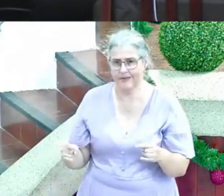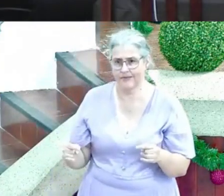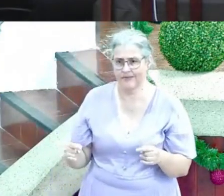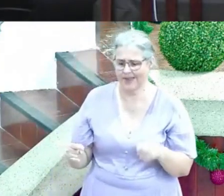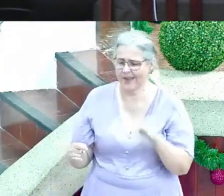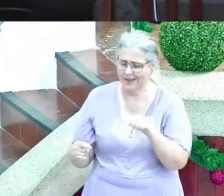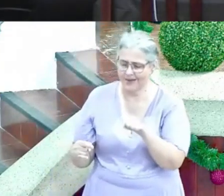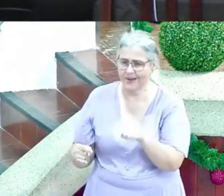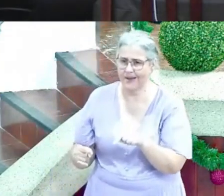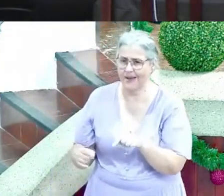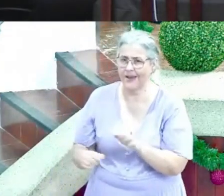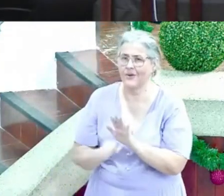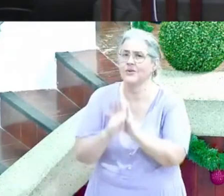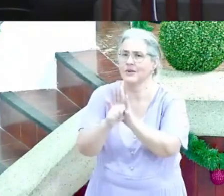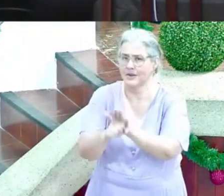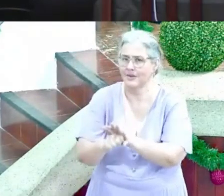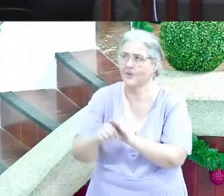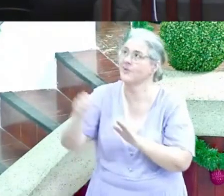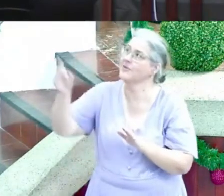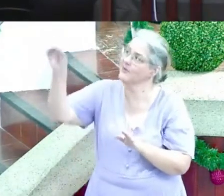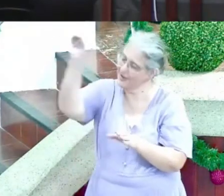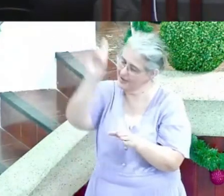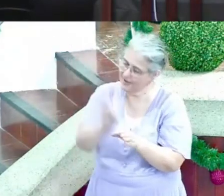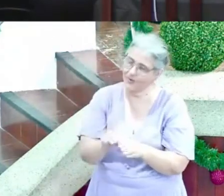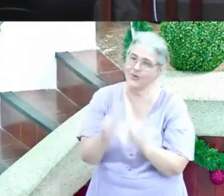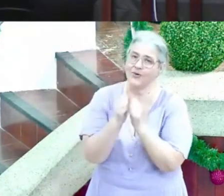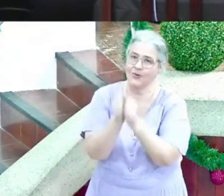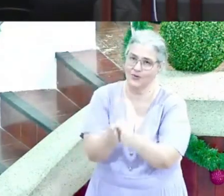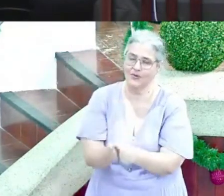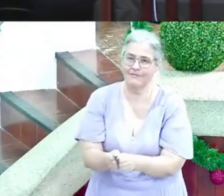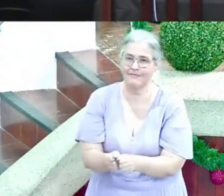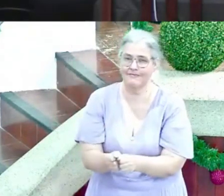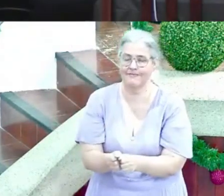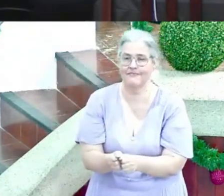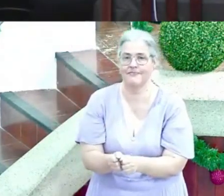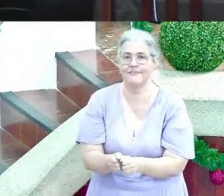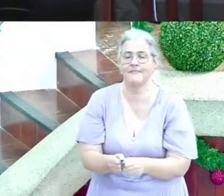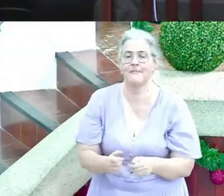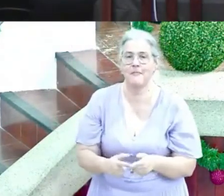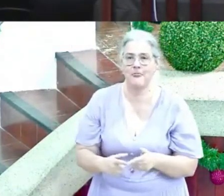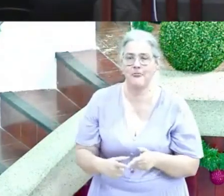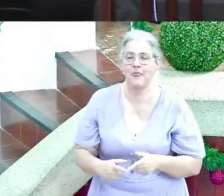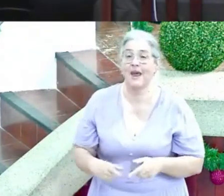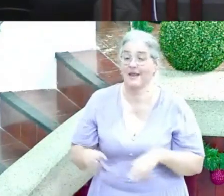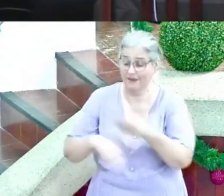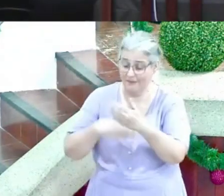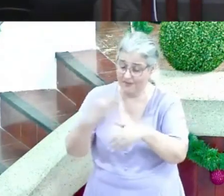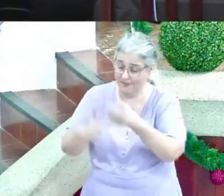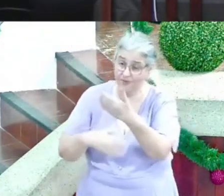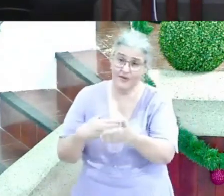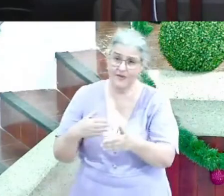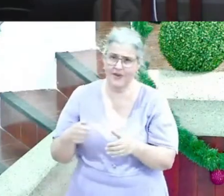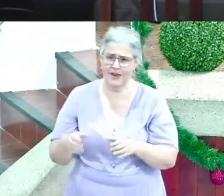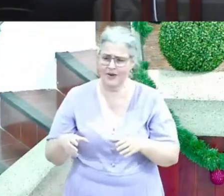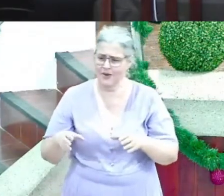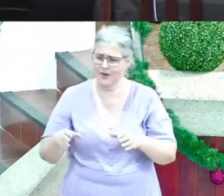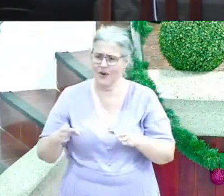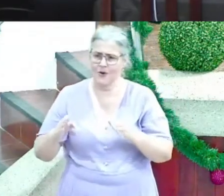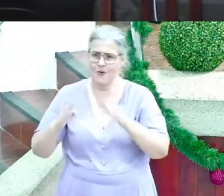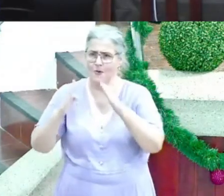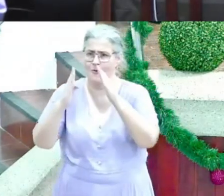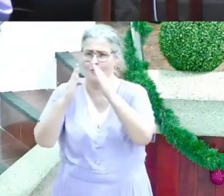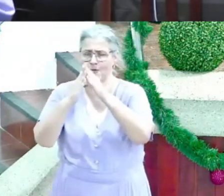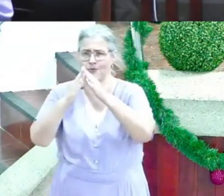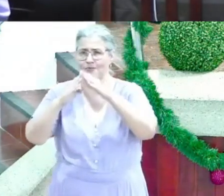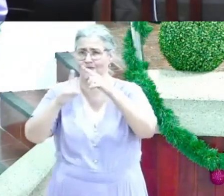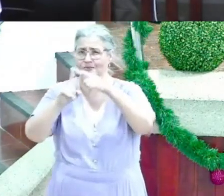E o templo em Jerusalém se enche da glória de Deus. Mas a glória do